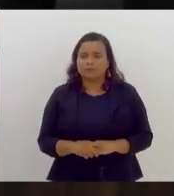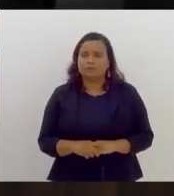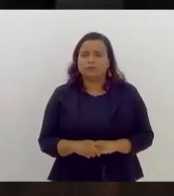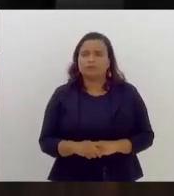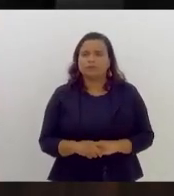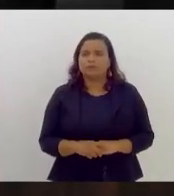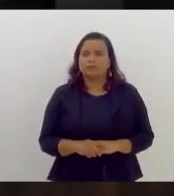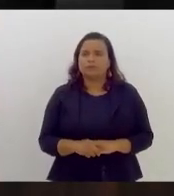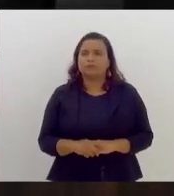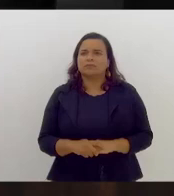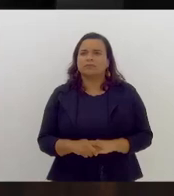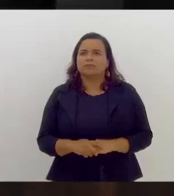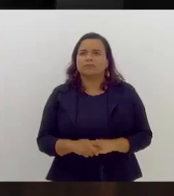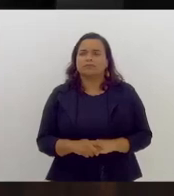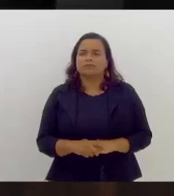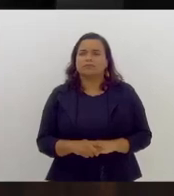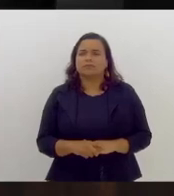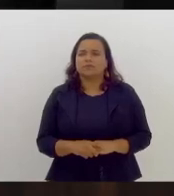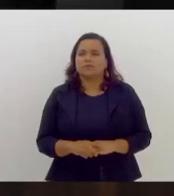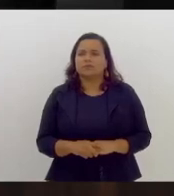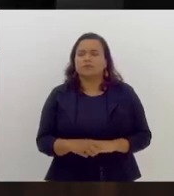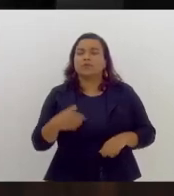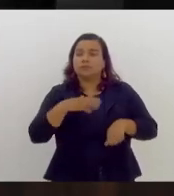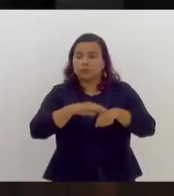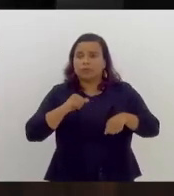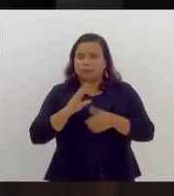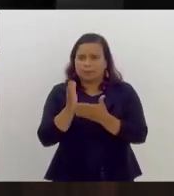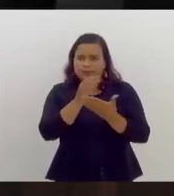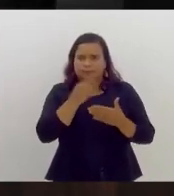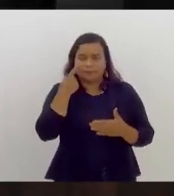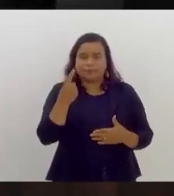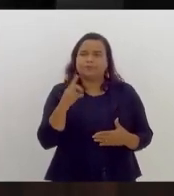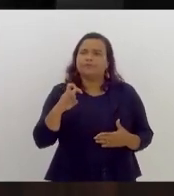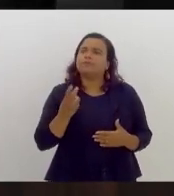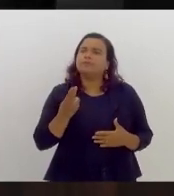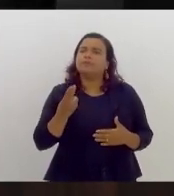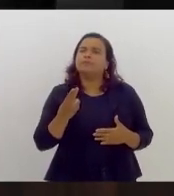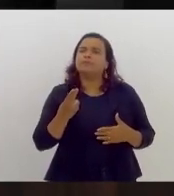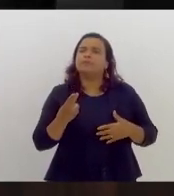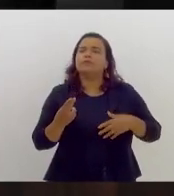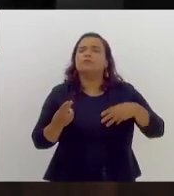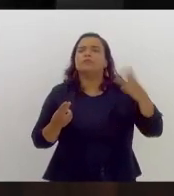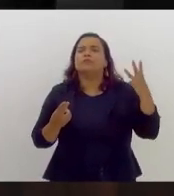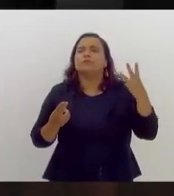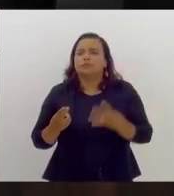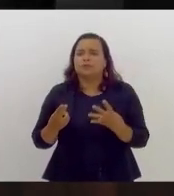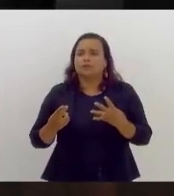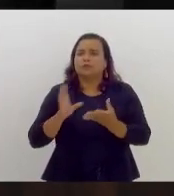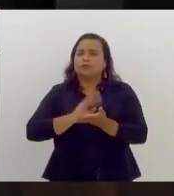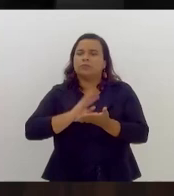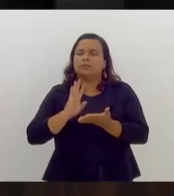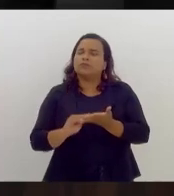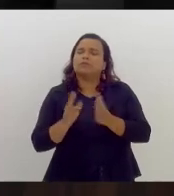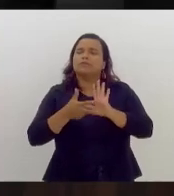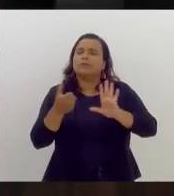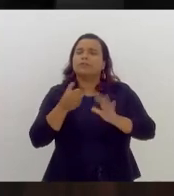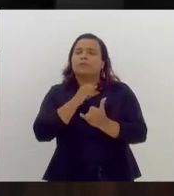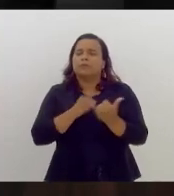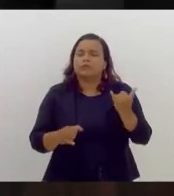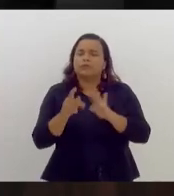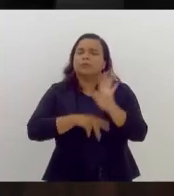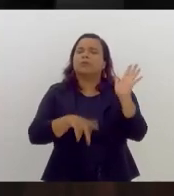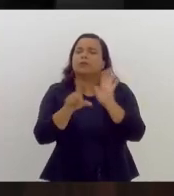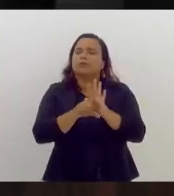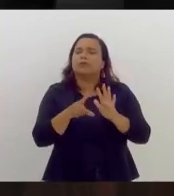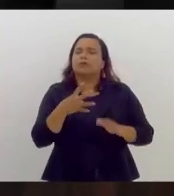senhor. Não, vou chamar para colher. Ah, tudo bem. 34º da pauta, veto parcial oposto ao projeto de